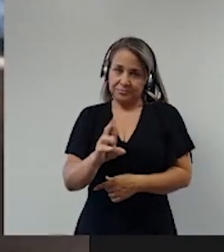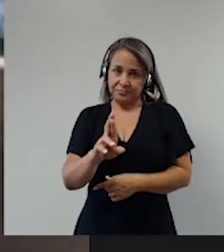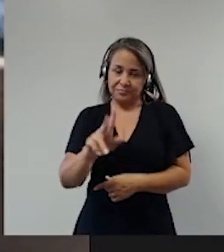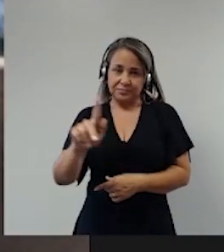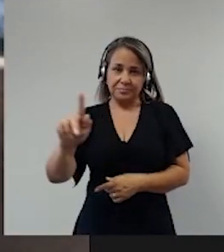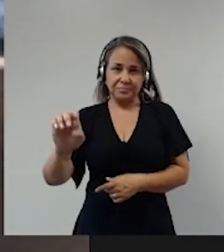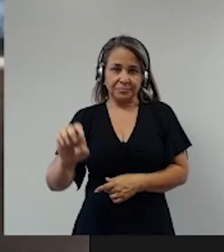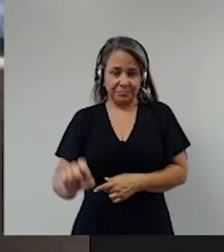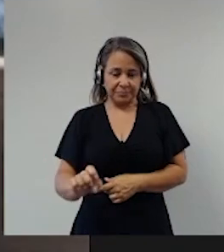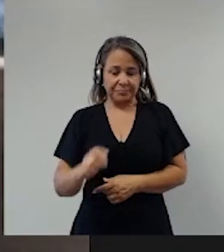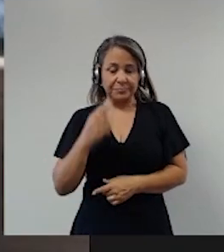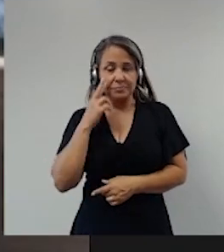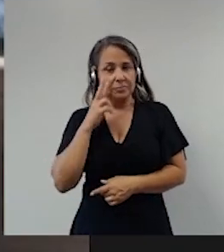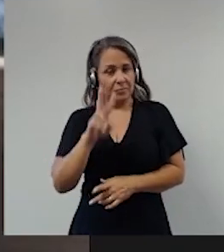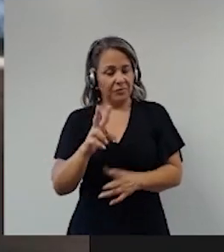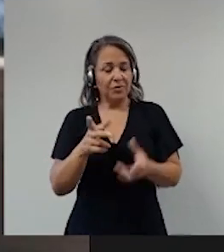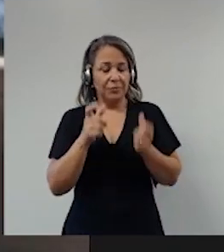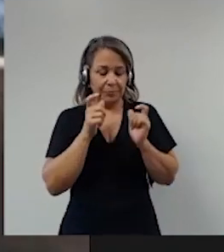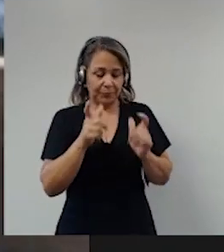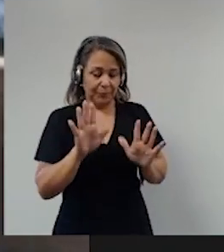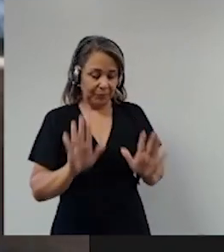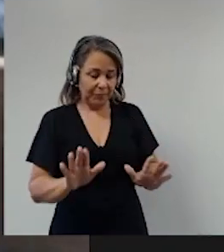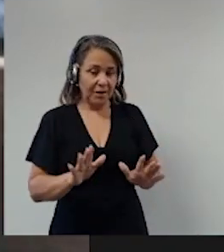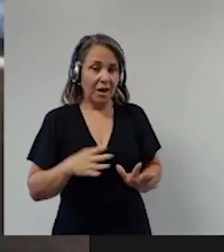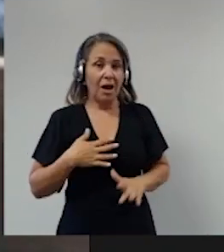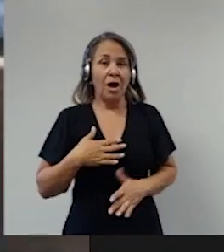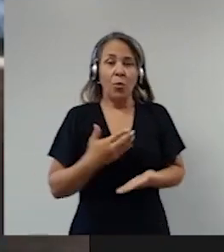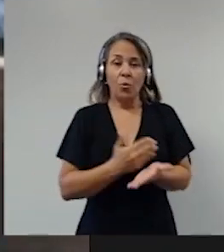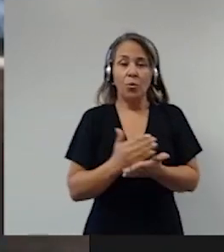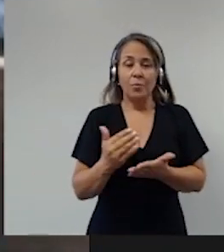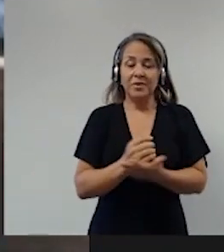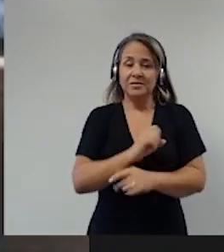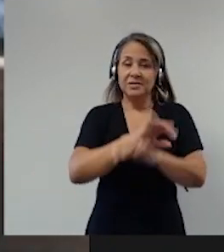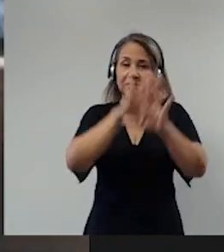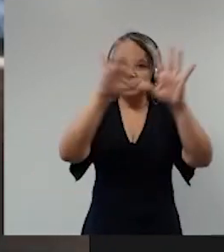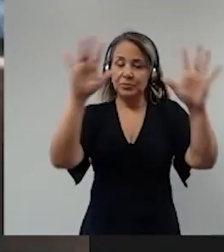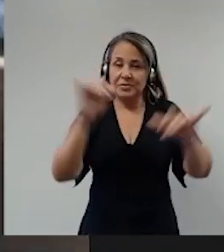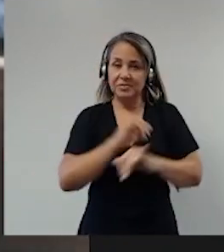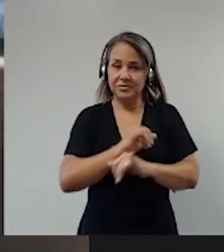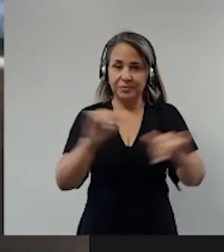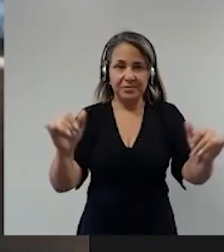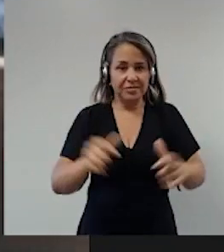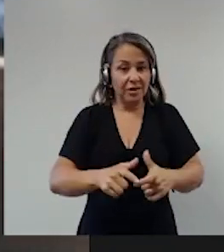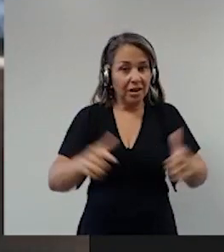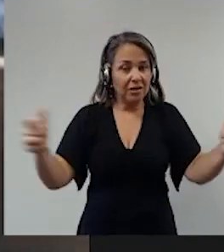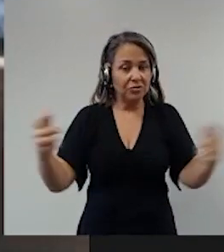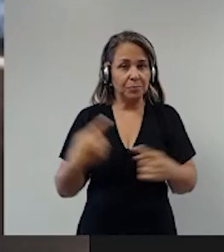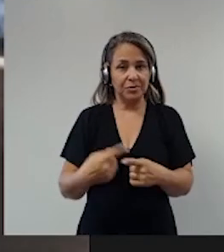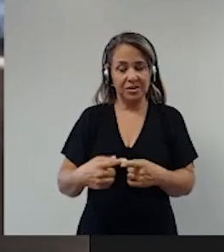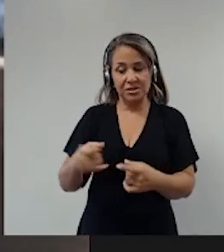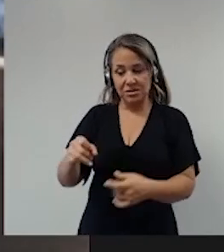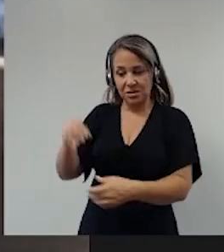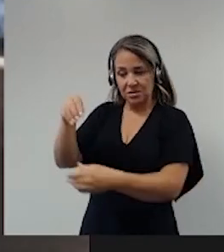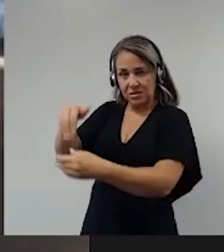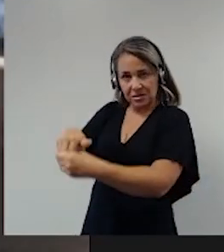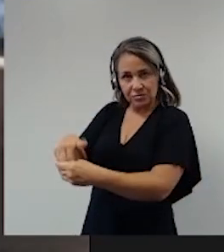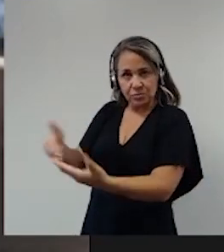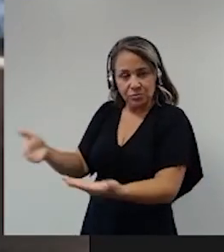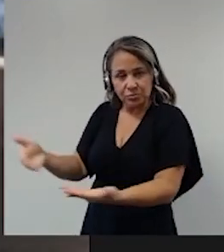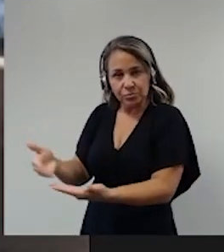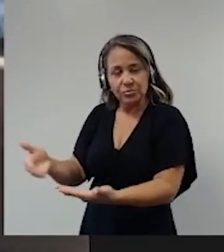finalizar, veja bem, o princípio da transparência e de acesso à informação é tão grande que as eleições hoje elas são